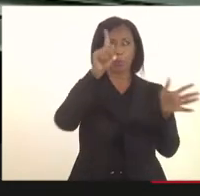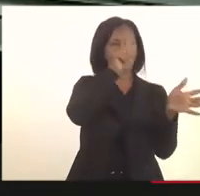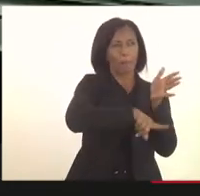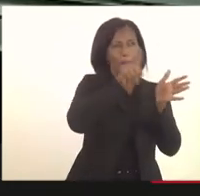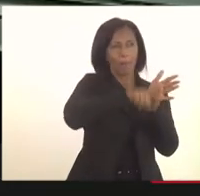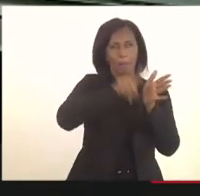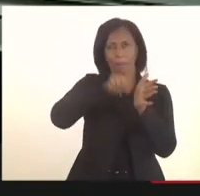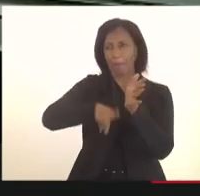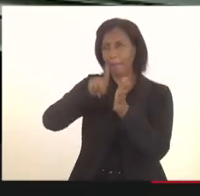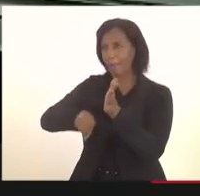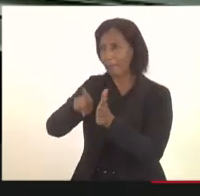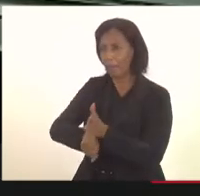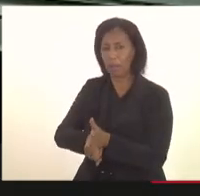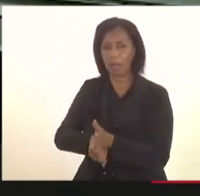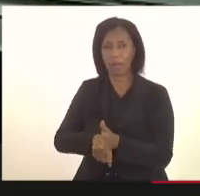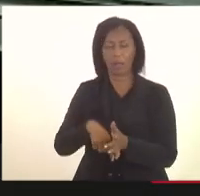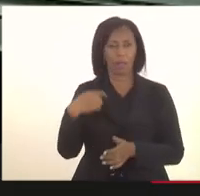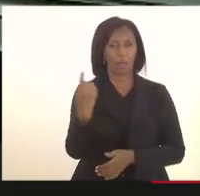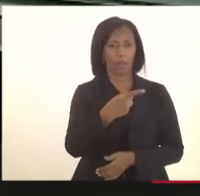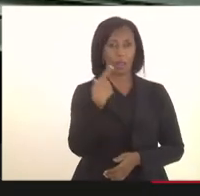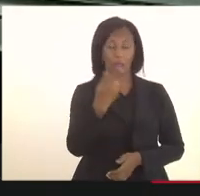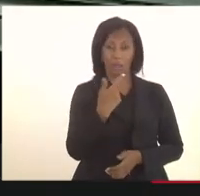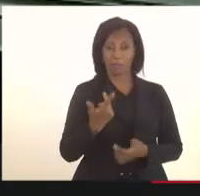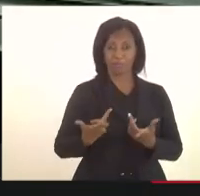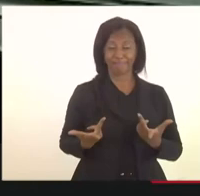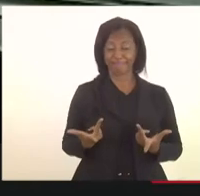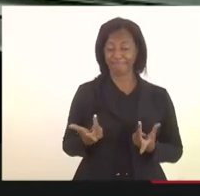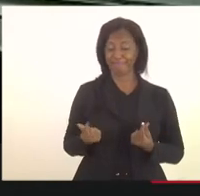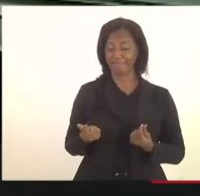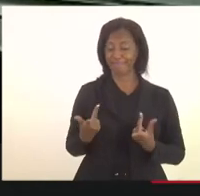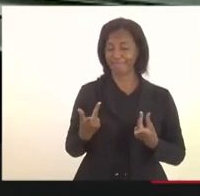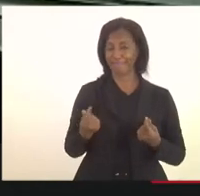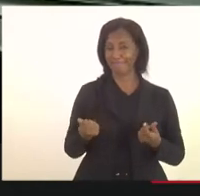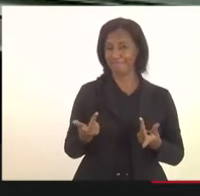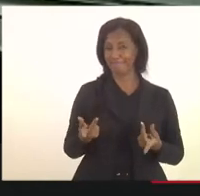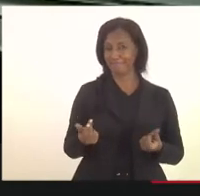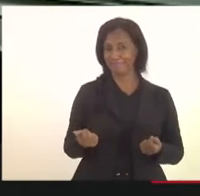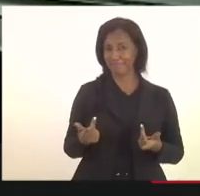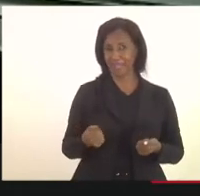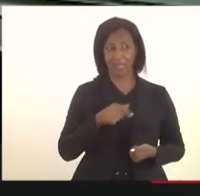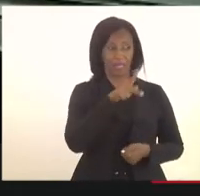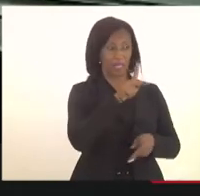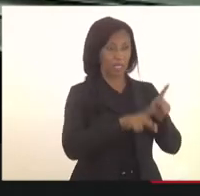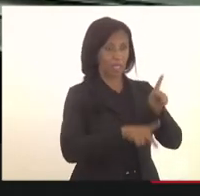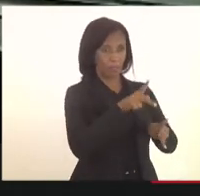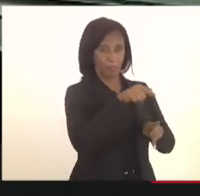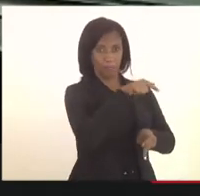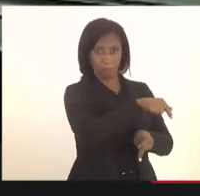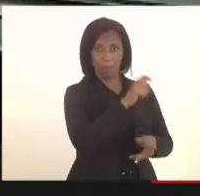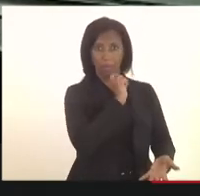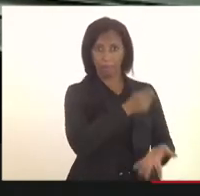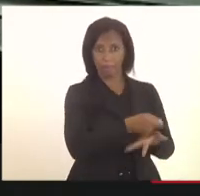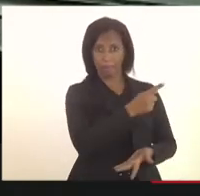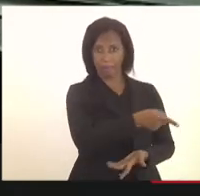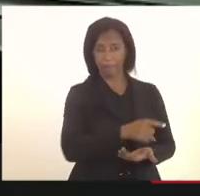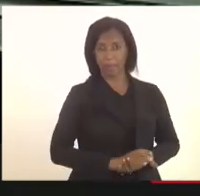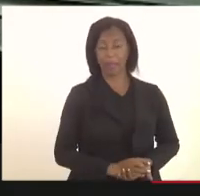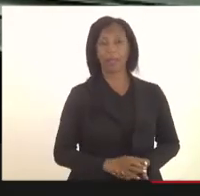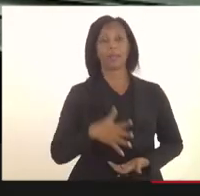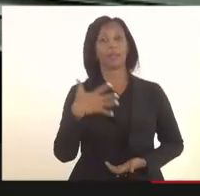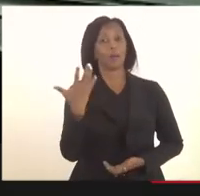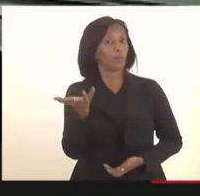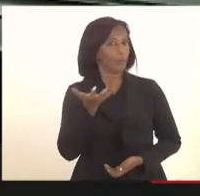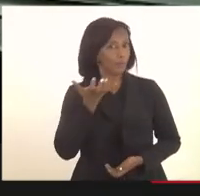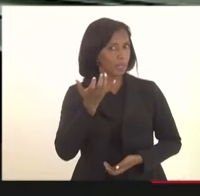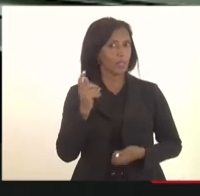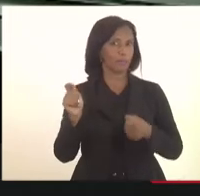abatido e nós não ficamos praticamente com nada, e a população paga esse preço. Então, eu queria fazer, e